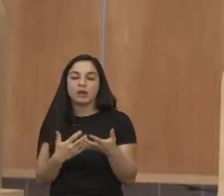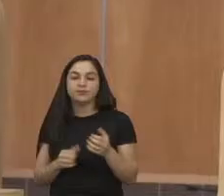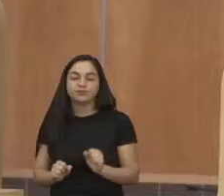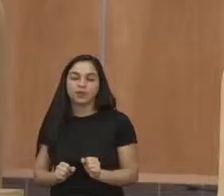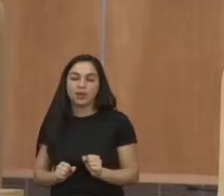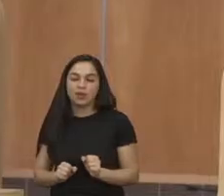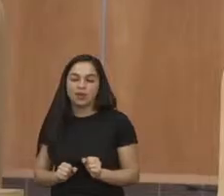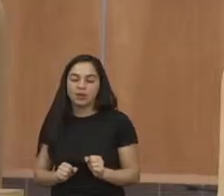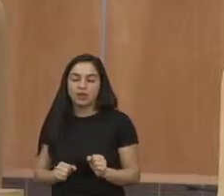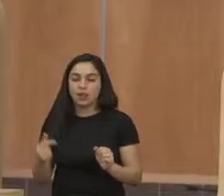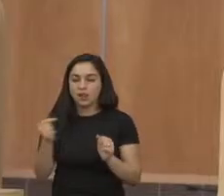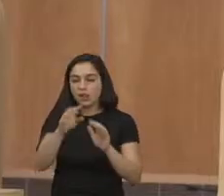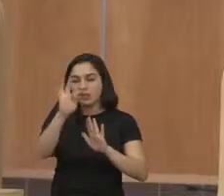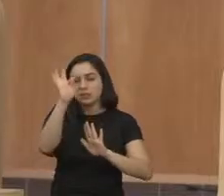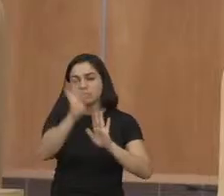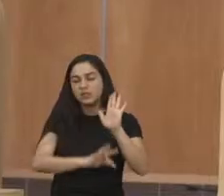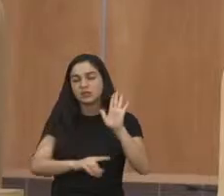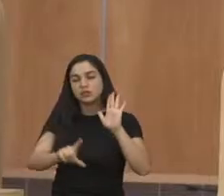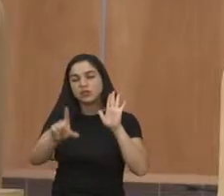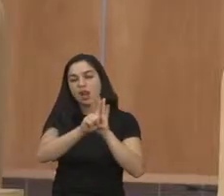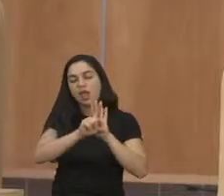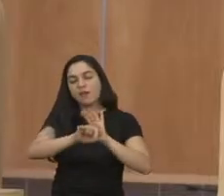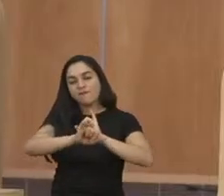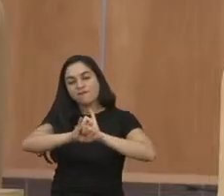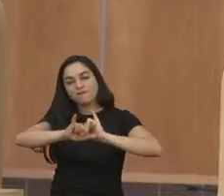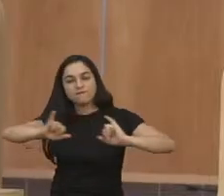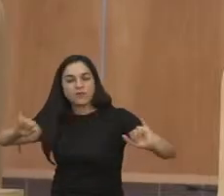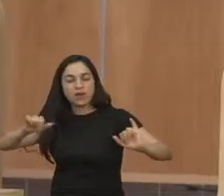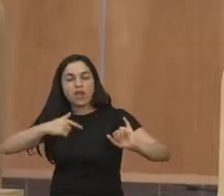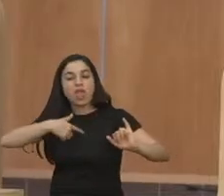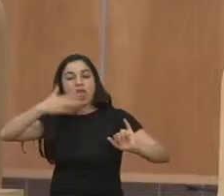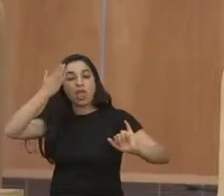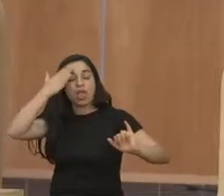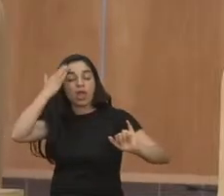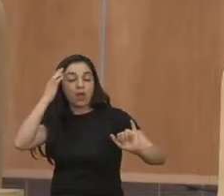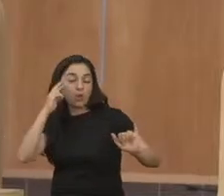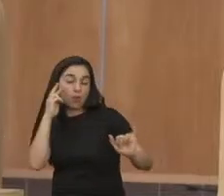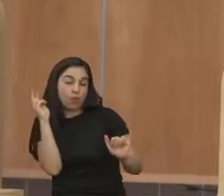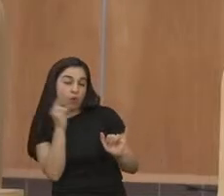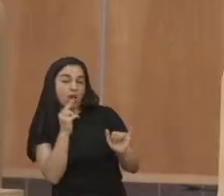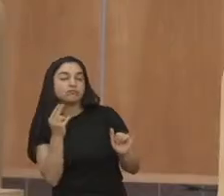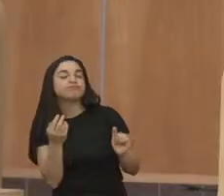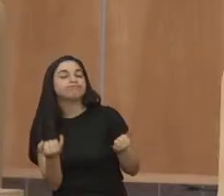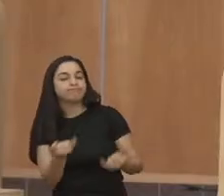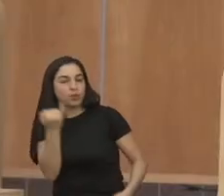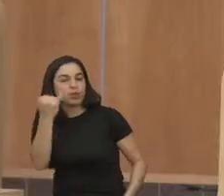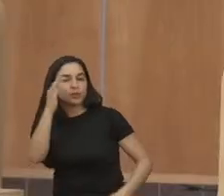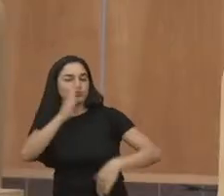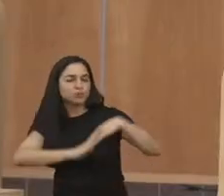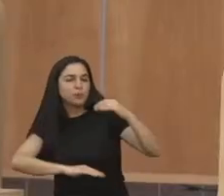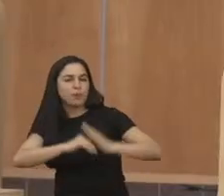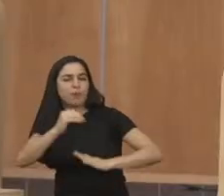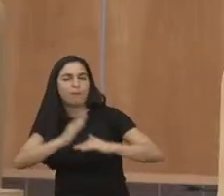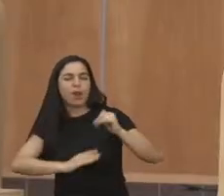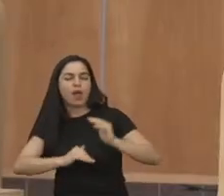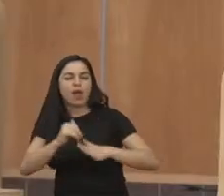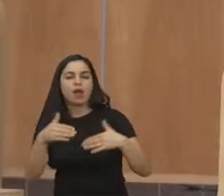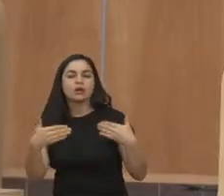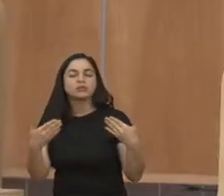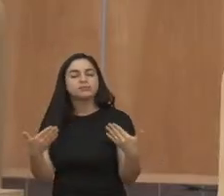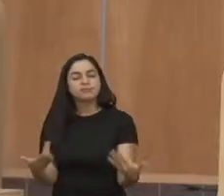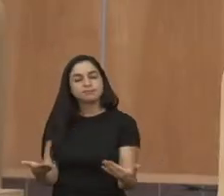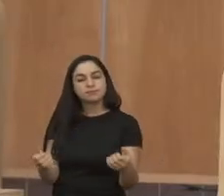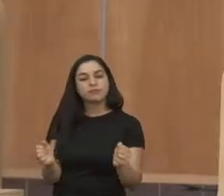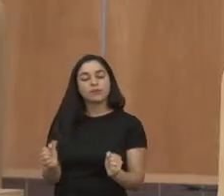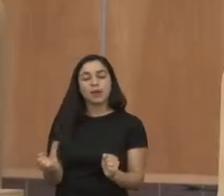trechos desse texto de lei que eu vejo que são bem interessantes e bem práticos para nós. Uma questão importante da gente mencionar